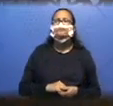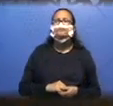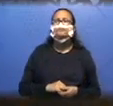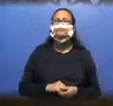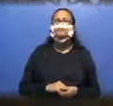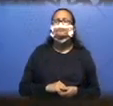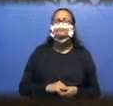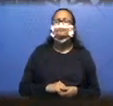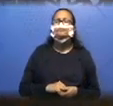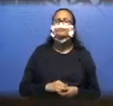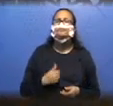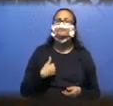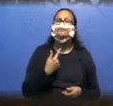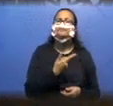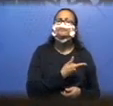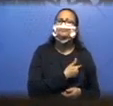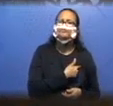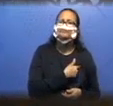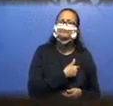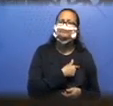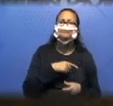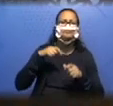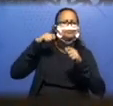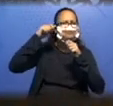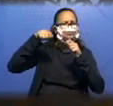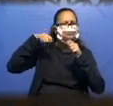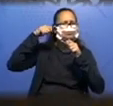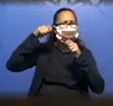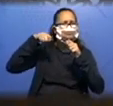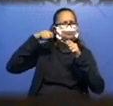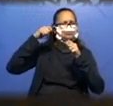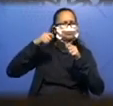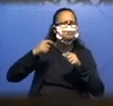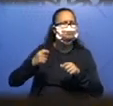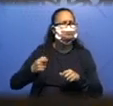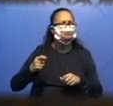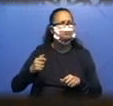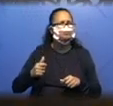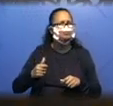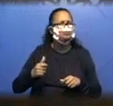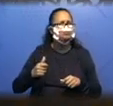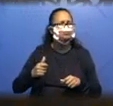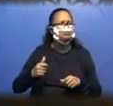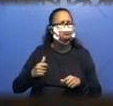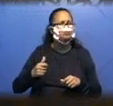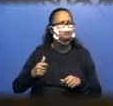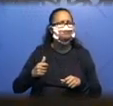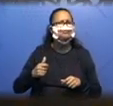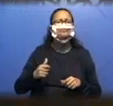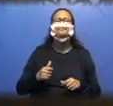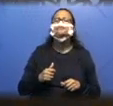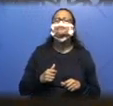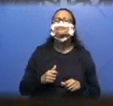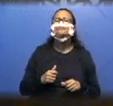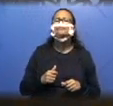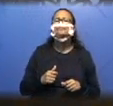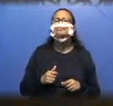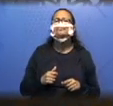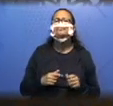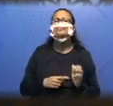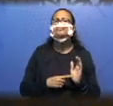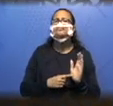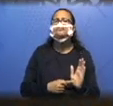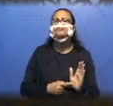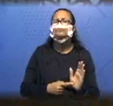Para isso, nós vamos assistir a um vídeo curtinho, bem resumidinho, que é